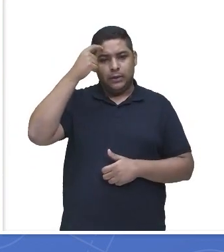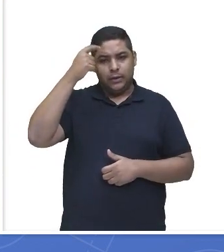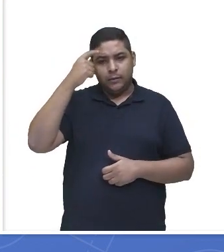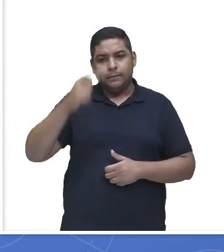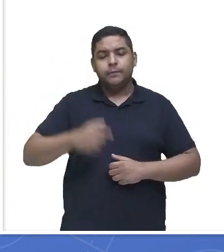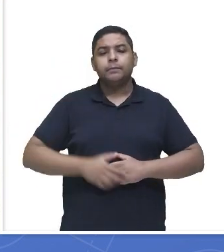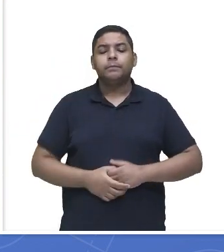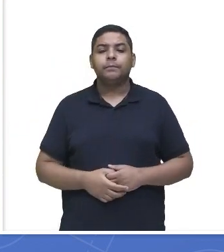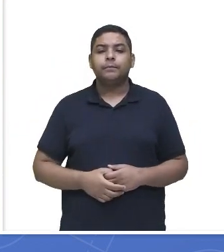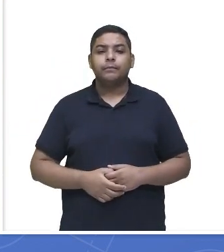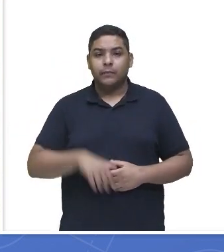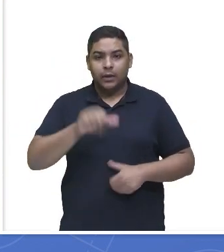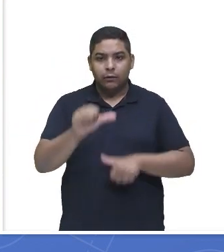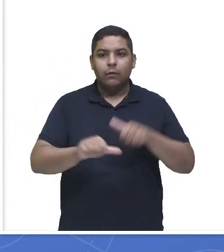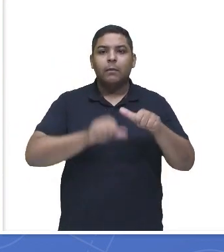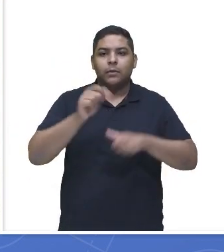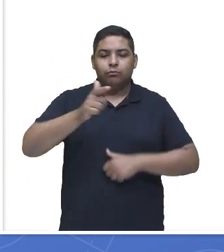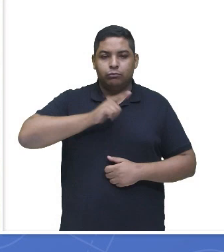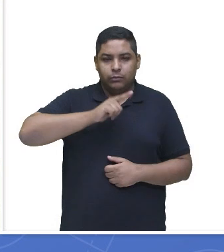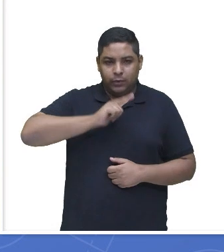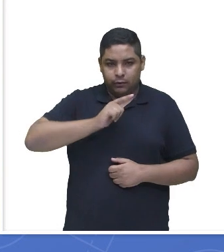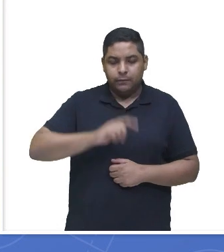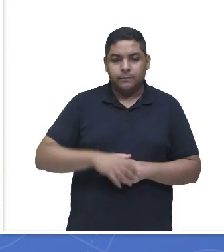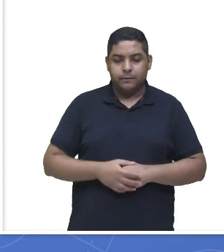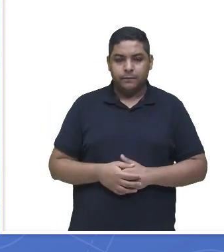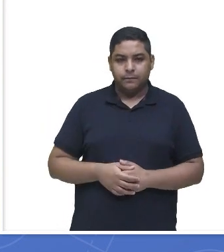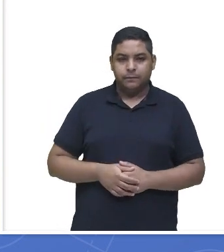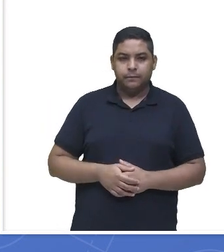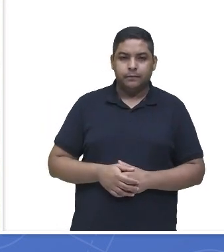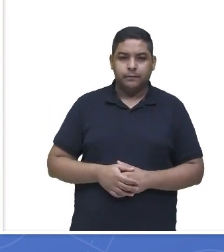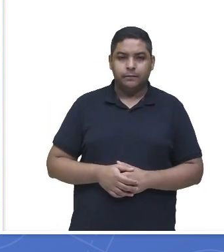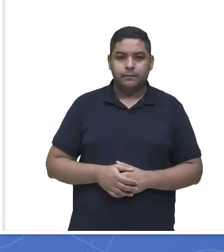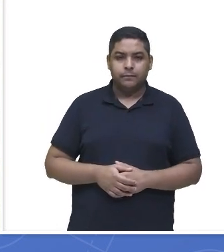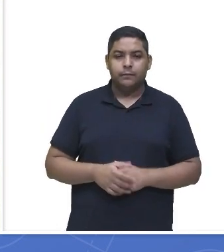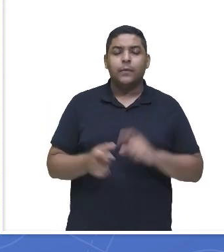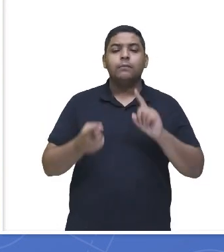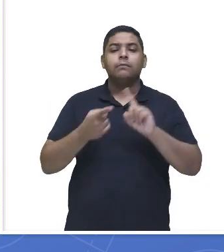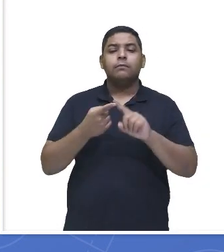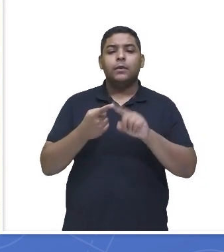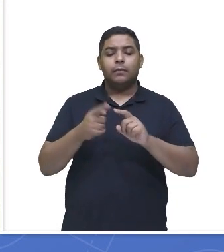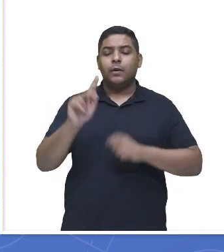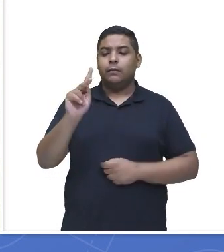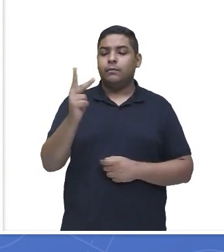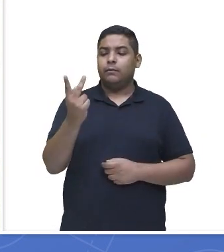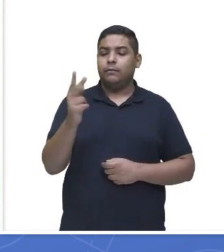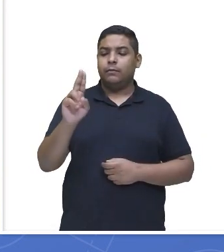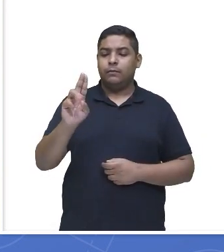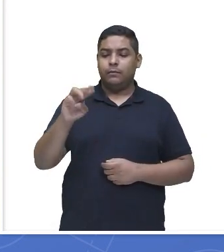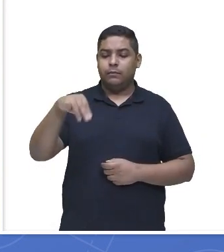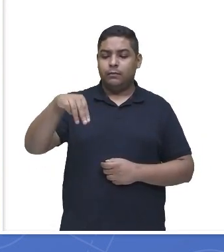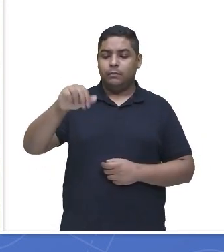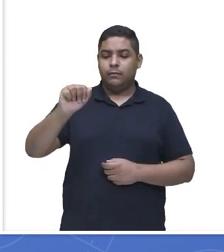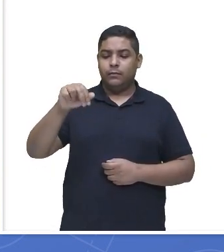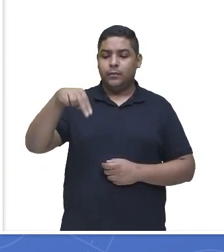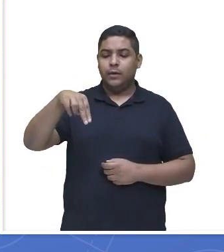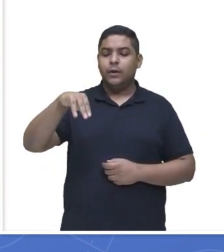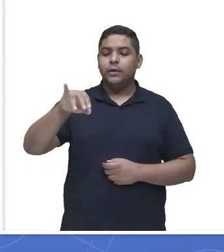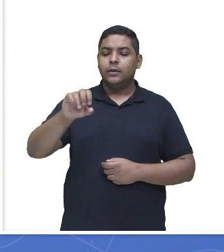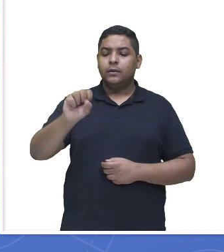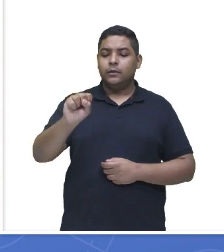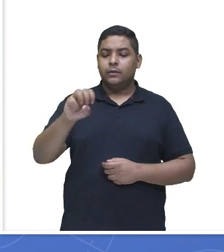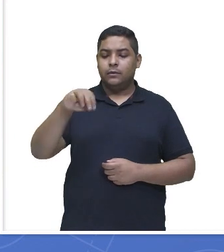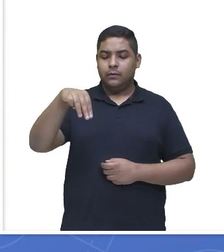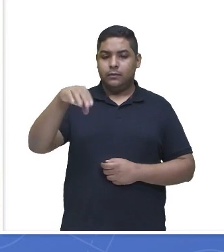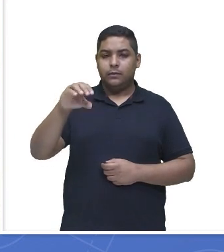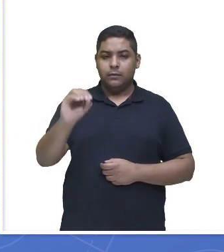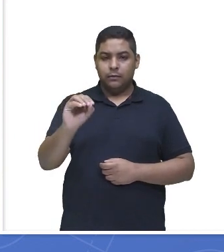essa transformação aí. Um desses fatores é o humanismo. Já ouviram falar bastante do humanismo